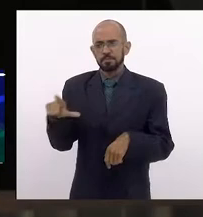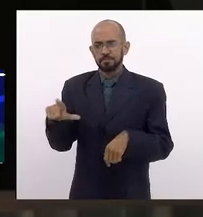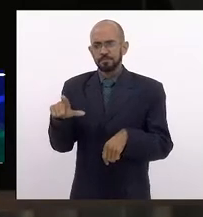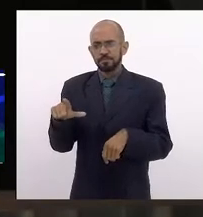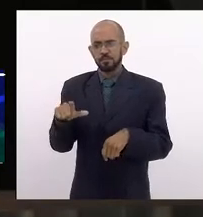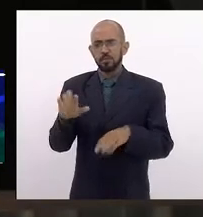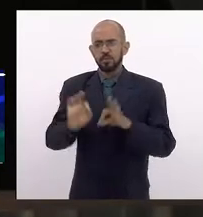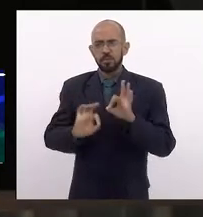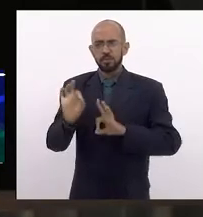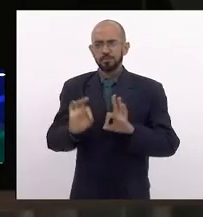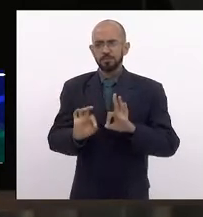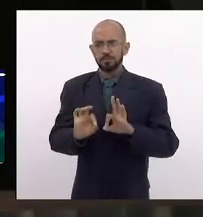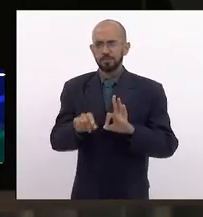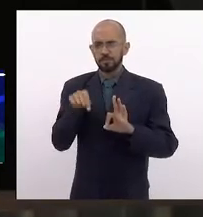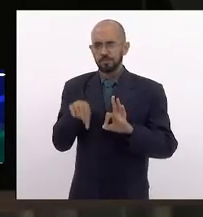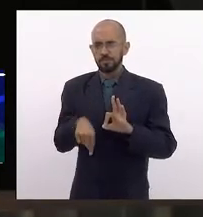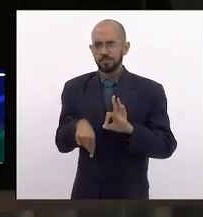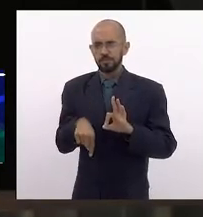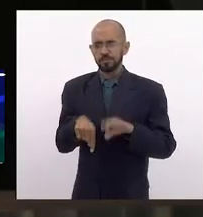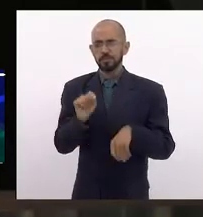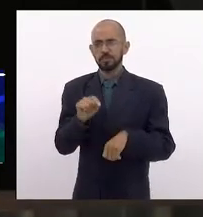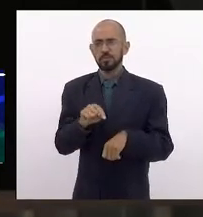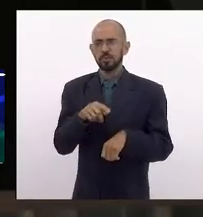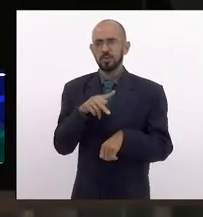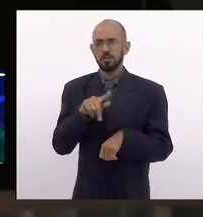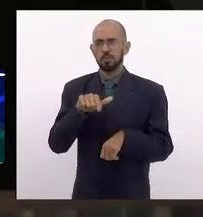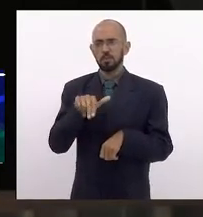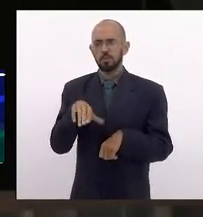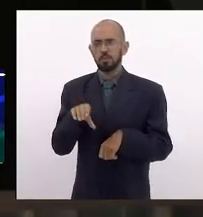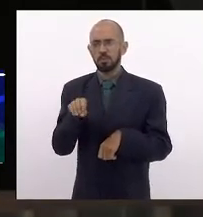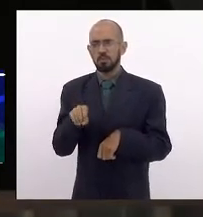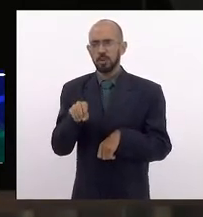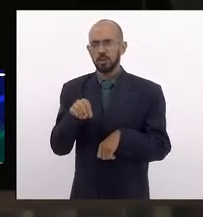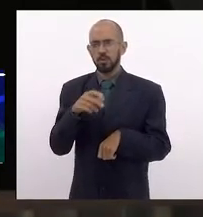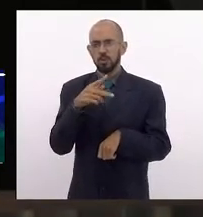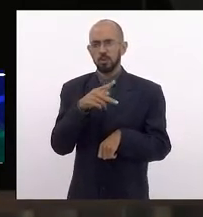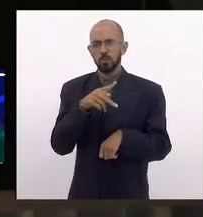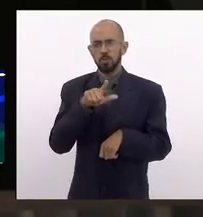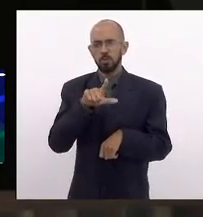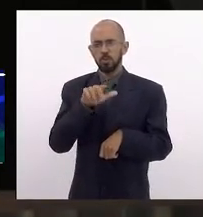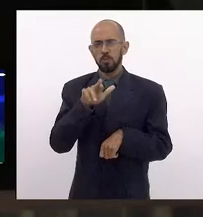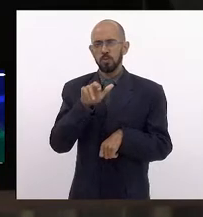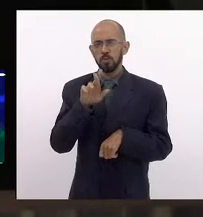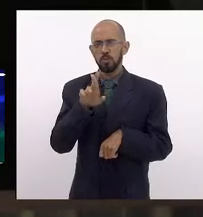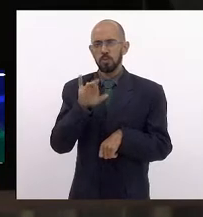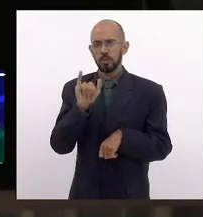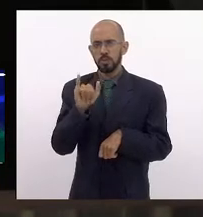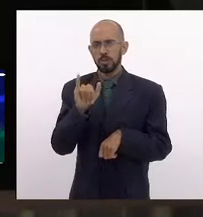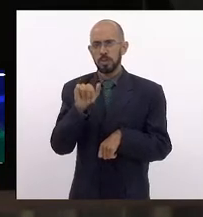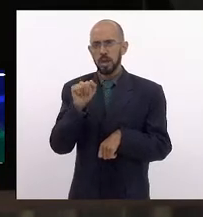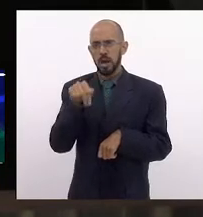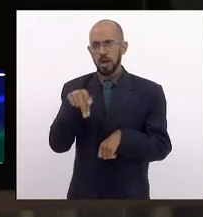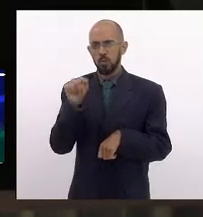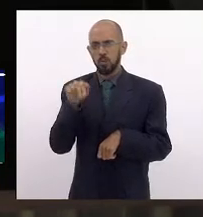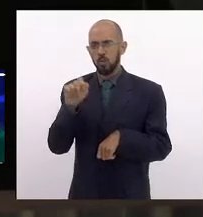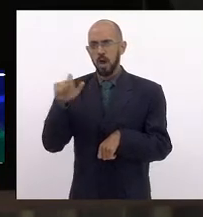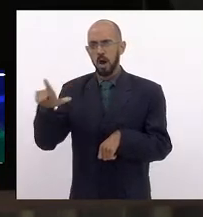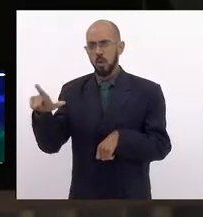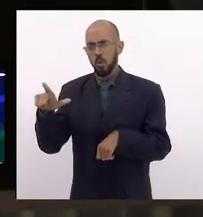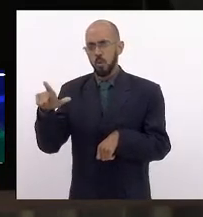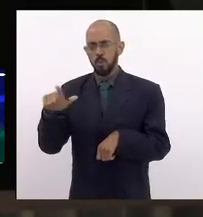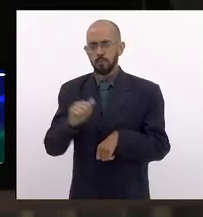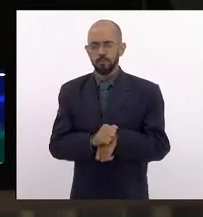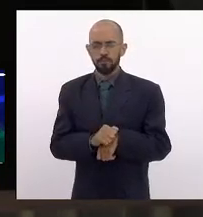foi debatido aqui o planeta o plano plurianual Bruno plurianual embora nós